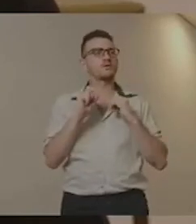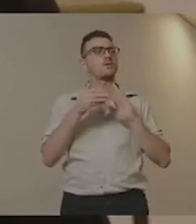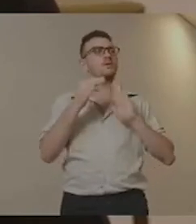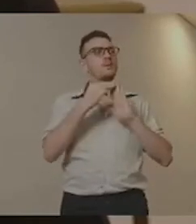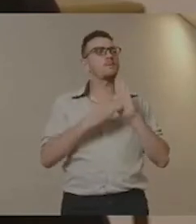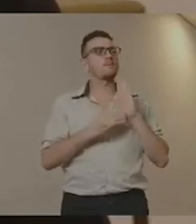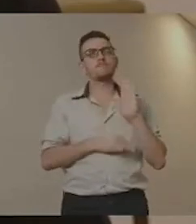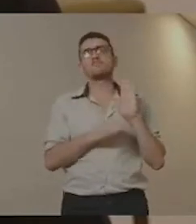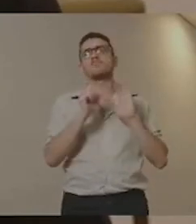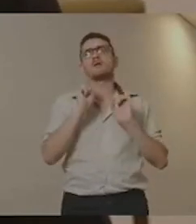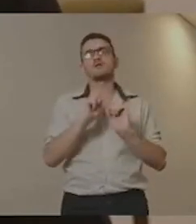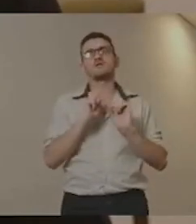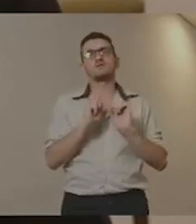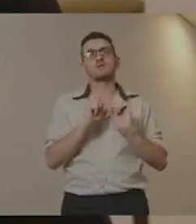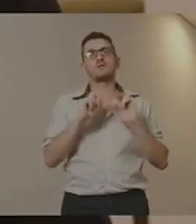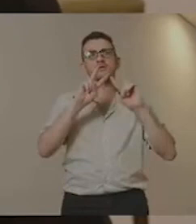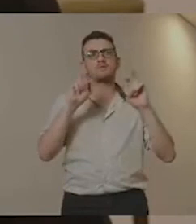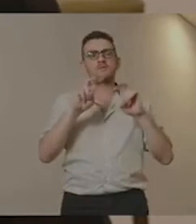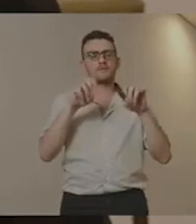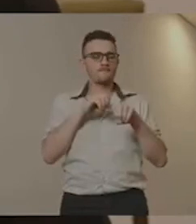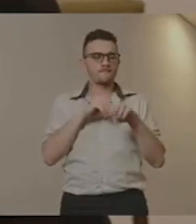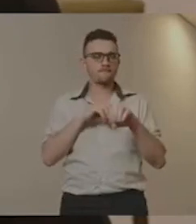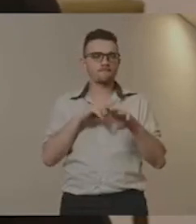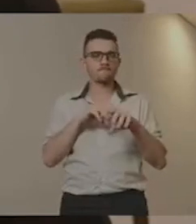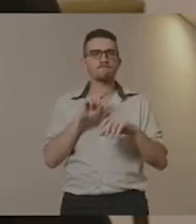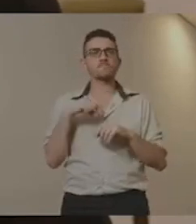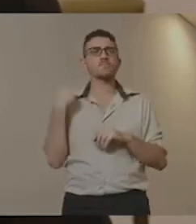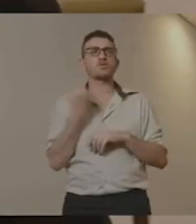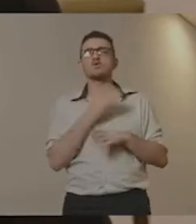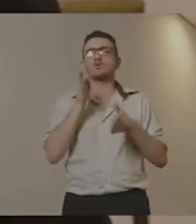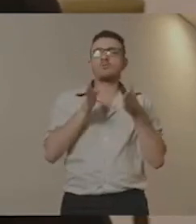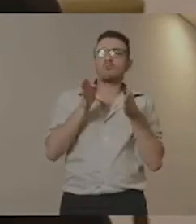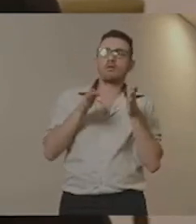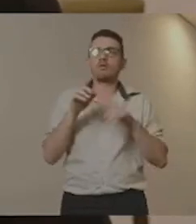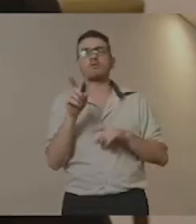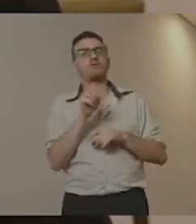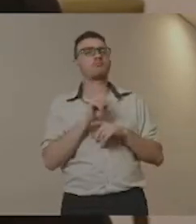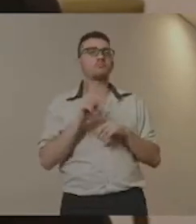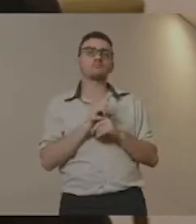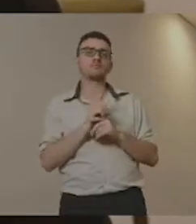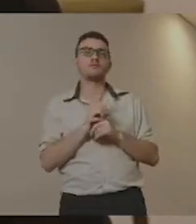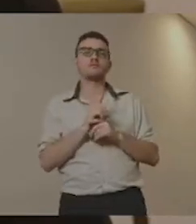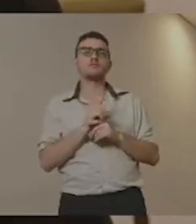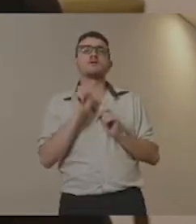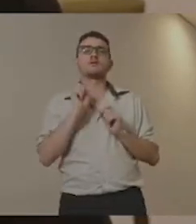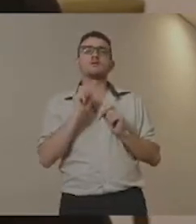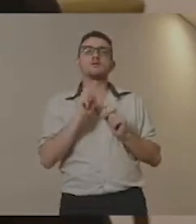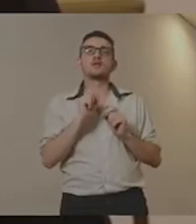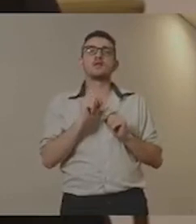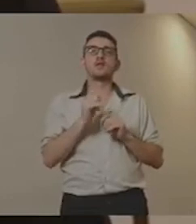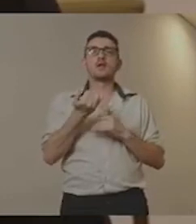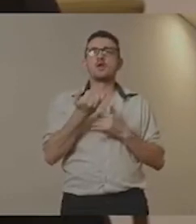o método de, entre aspas, se ensinar, nós não somos maquininhas, não somos robôs, e chega a ser hipocrisia de um